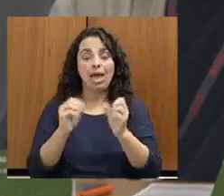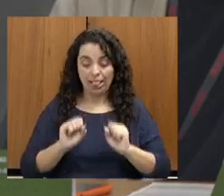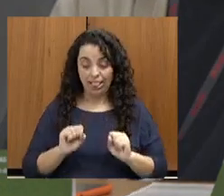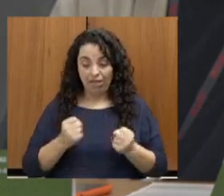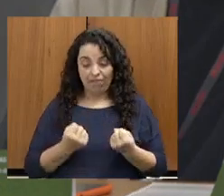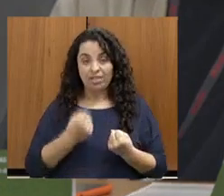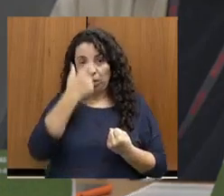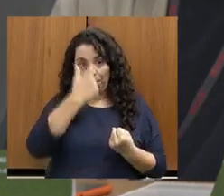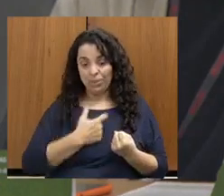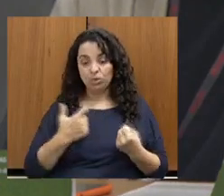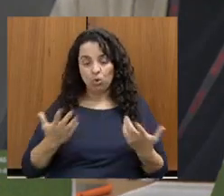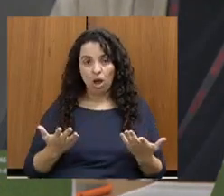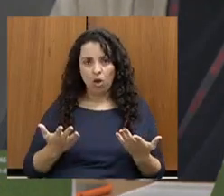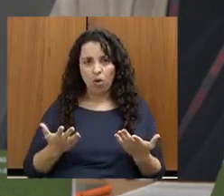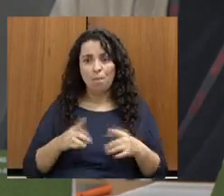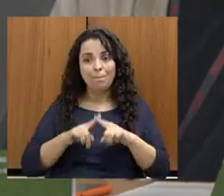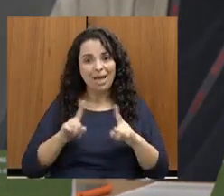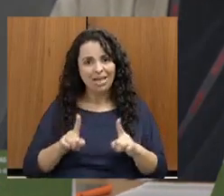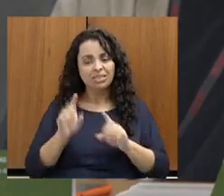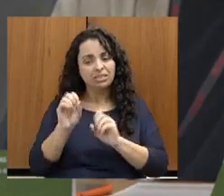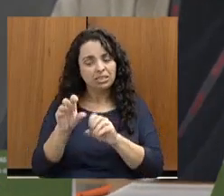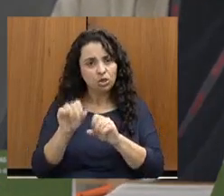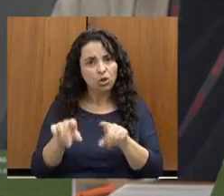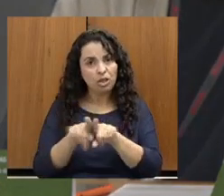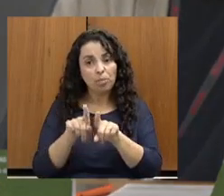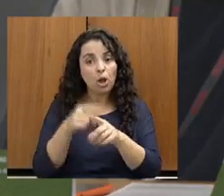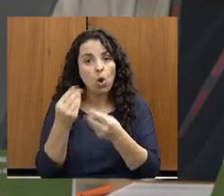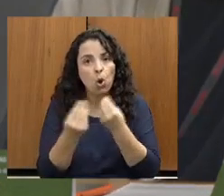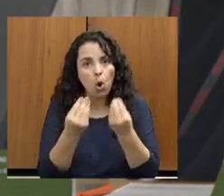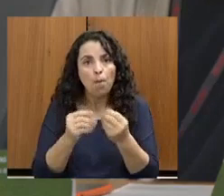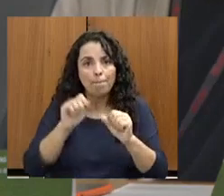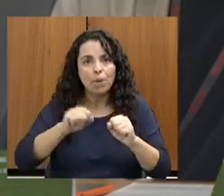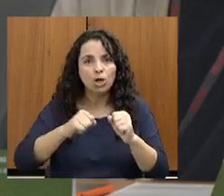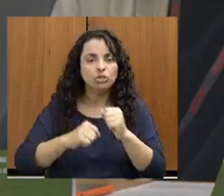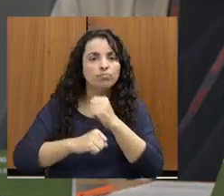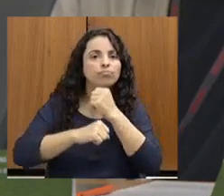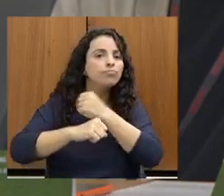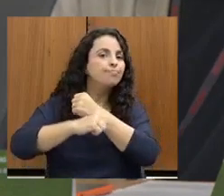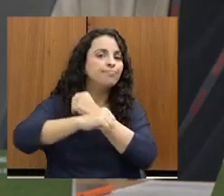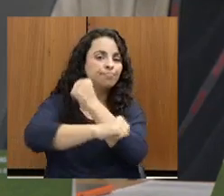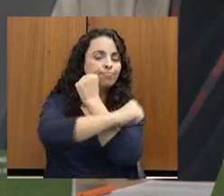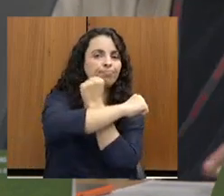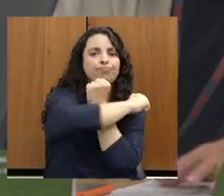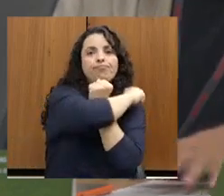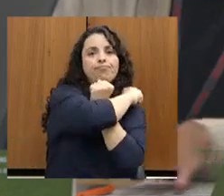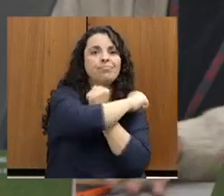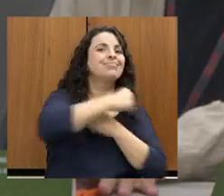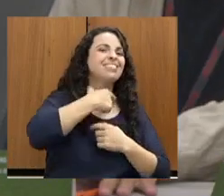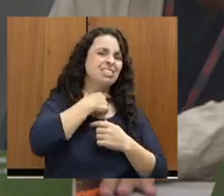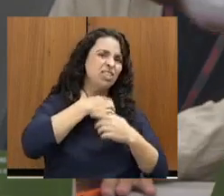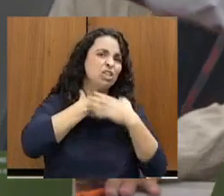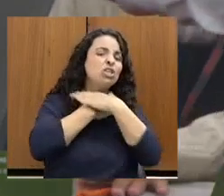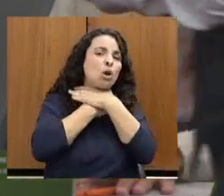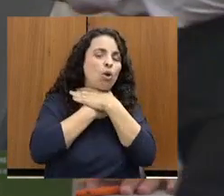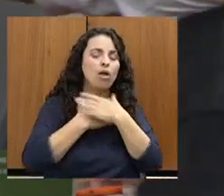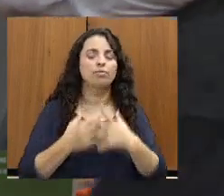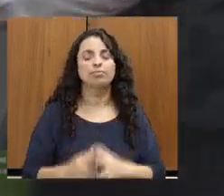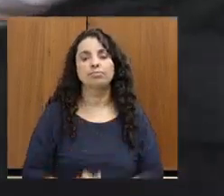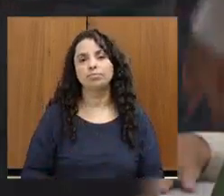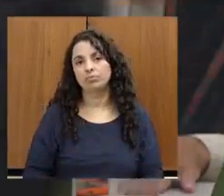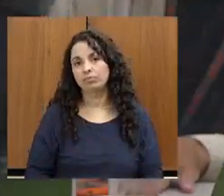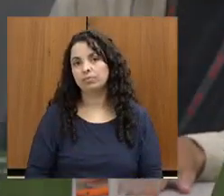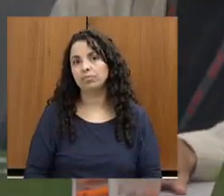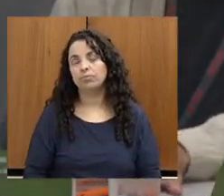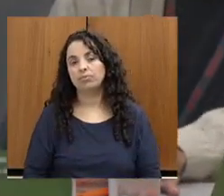no início do ano, lá para fevereiro e março, o Davi permaneceu por 40